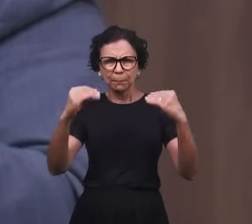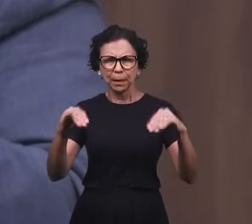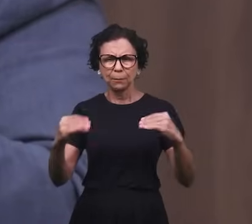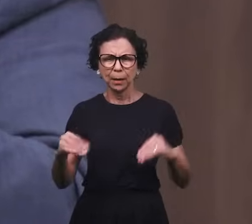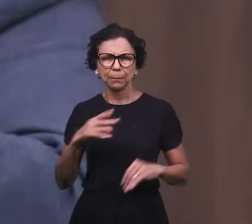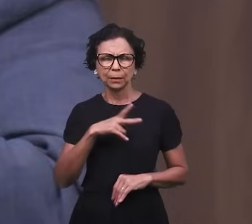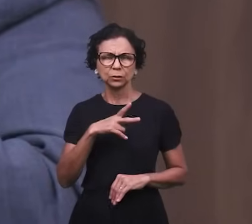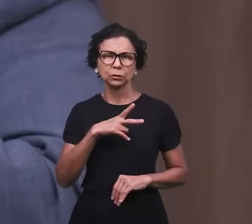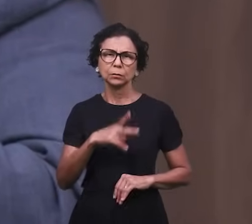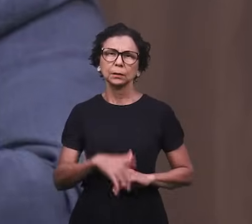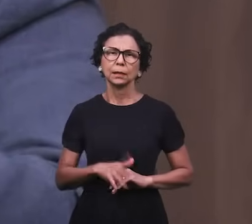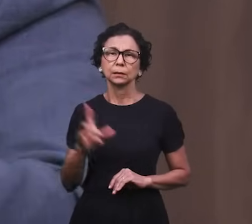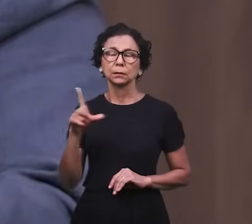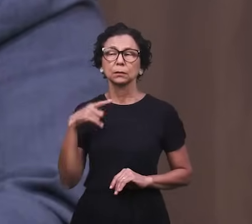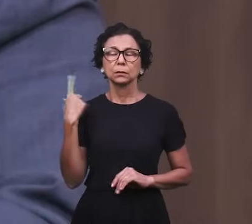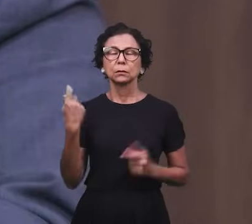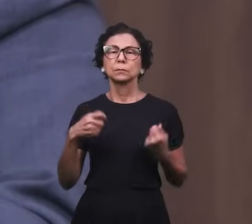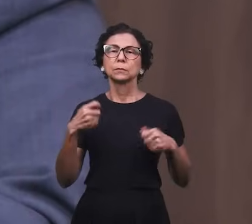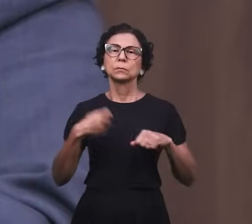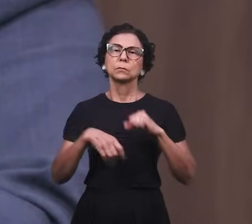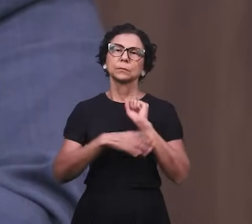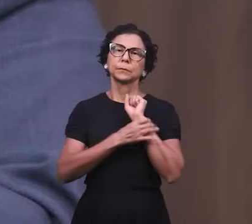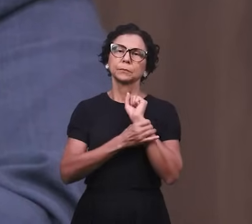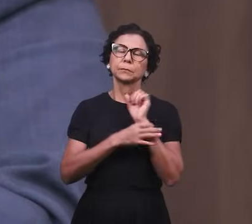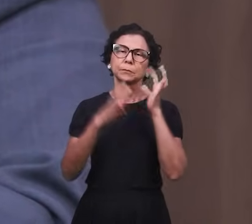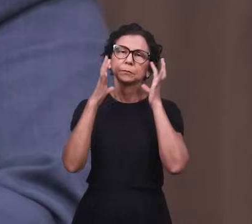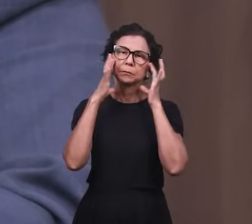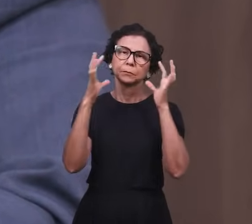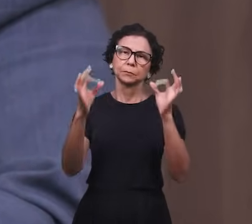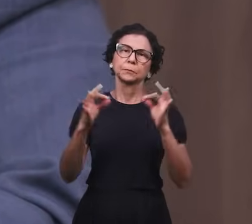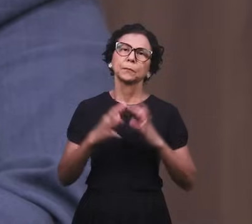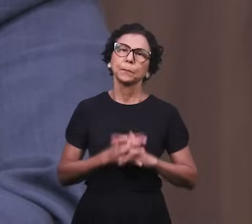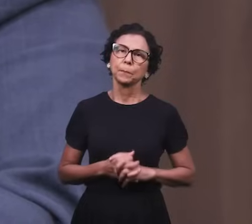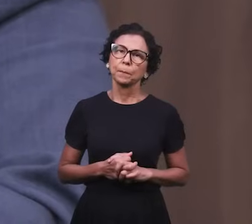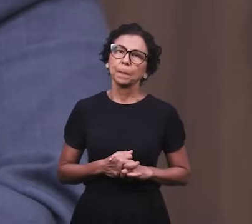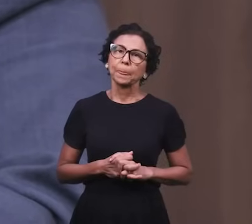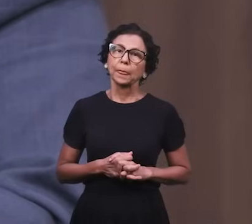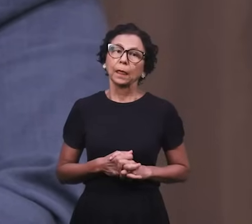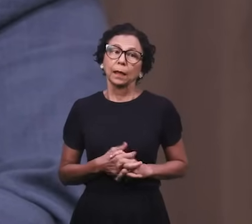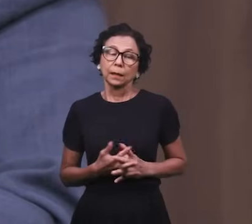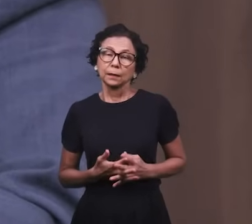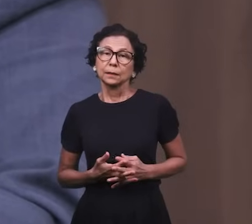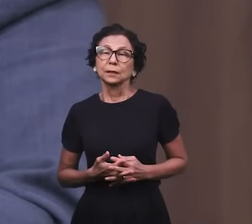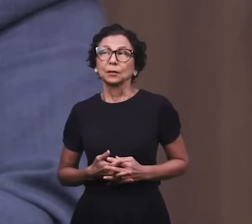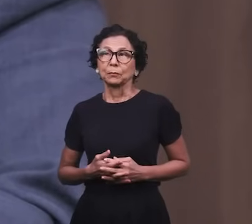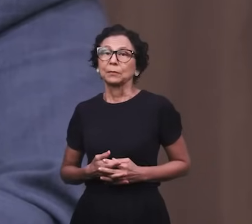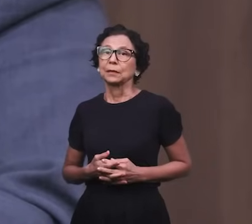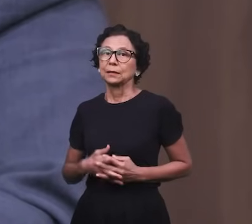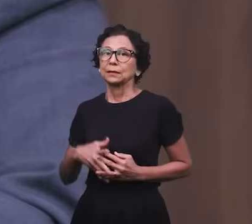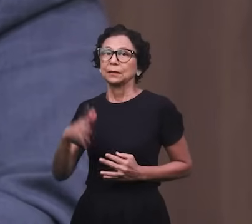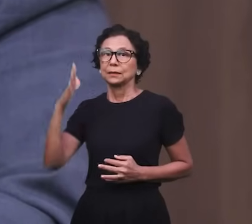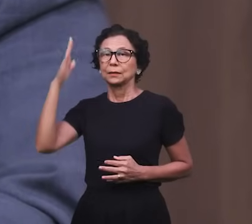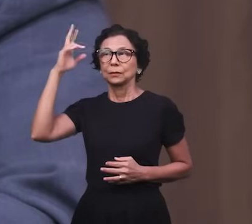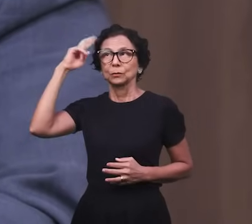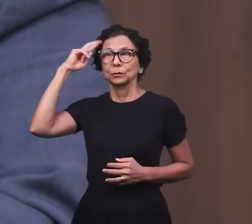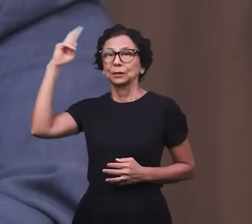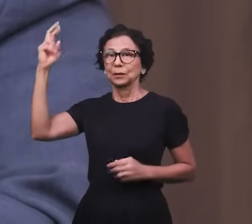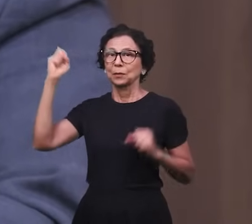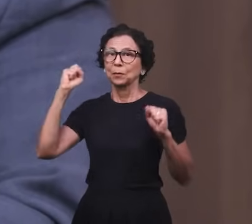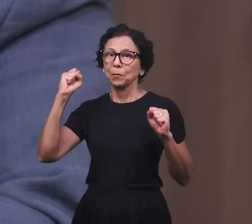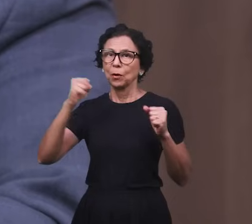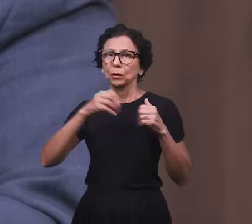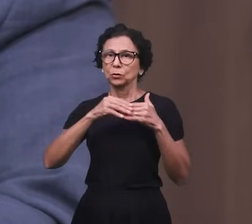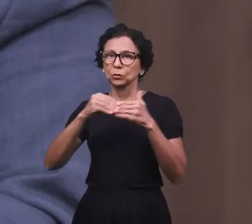segurança é nossa. Nós que precisamos estar atentos a isso. E muito mais a segurança no Senhor. De saber que o Senhor ele